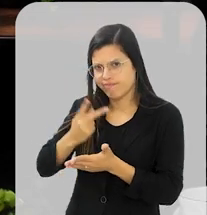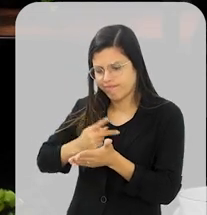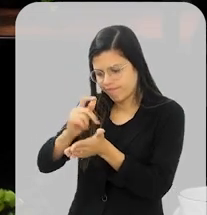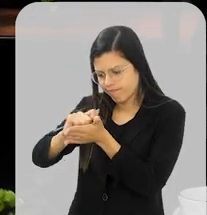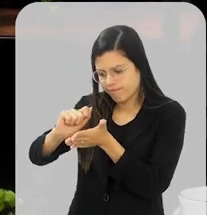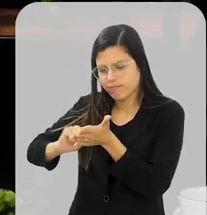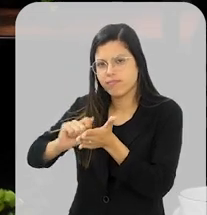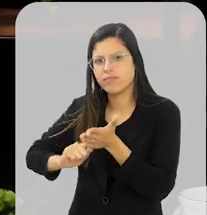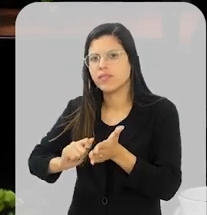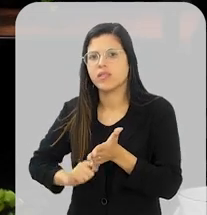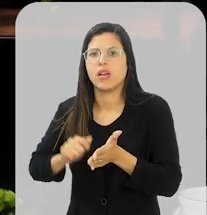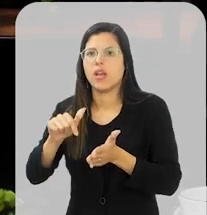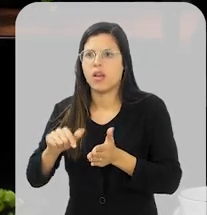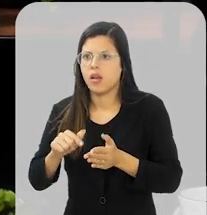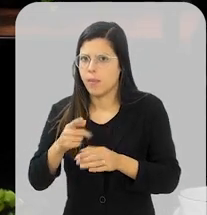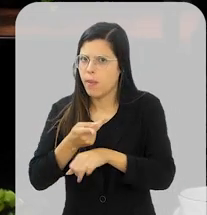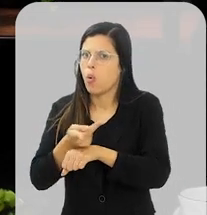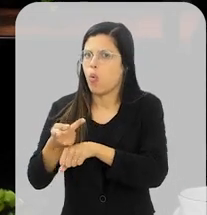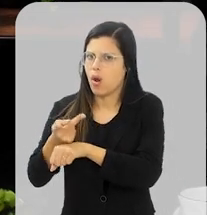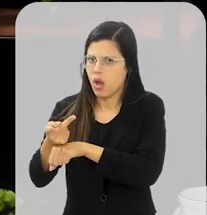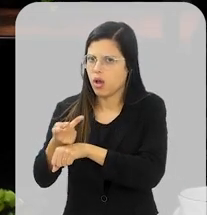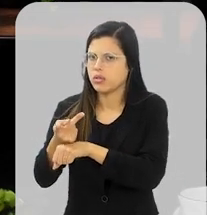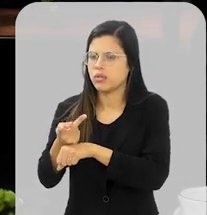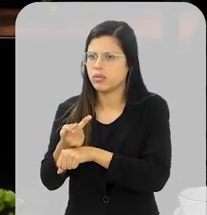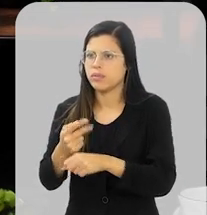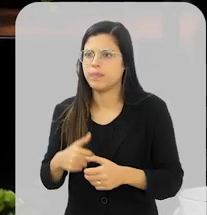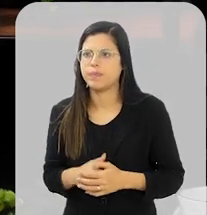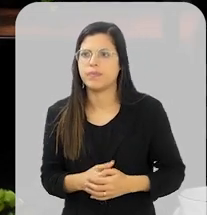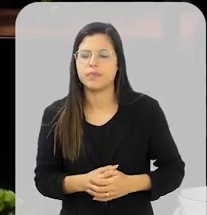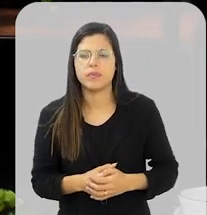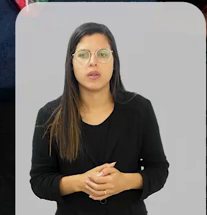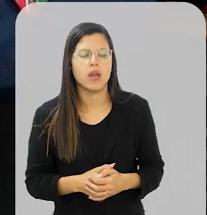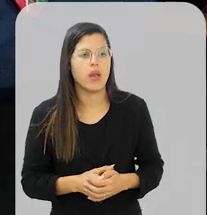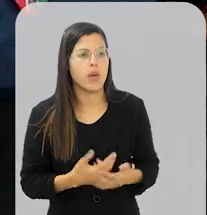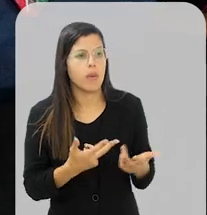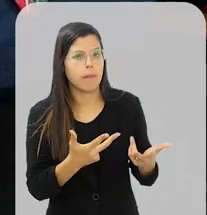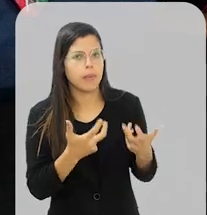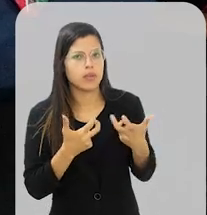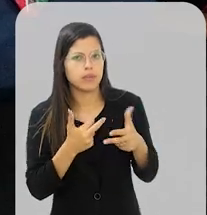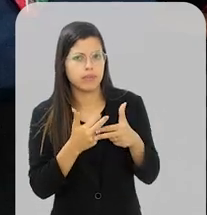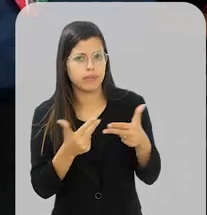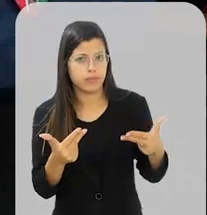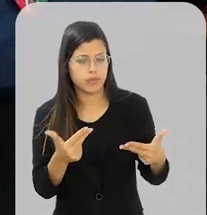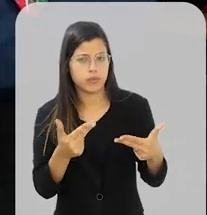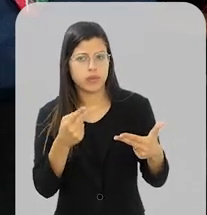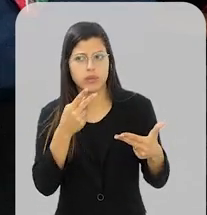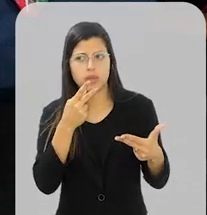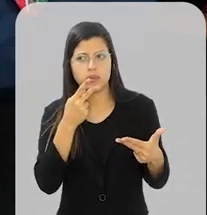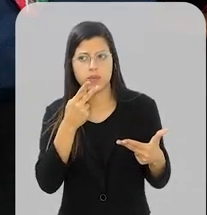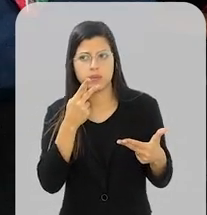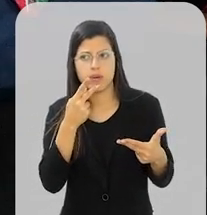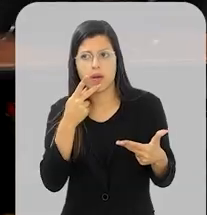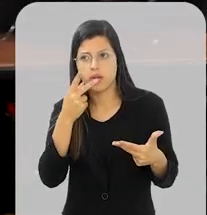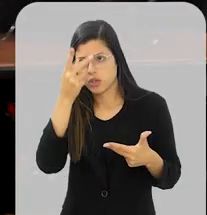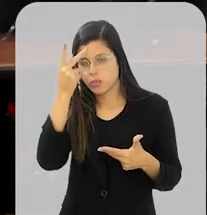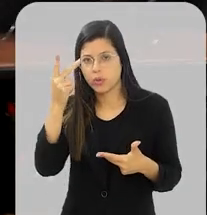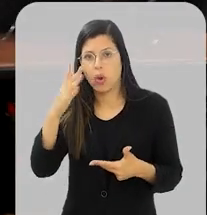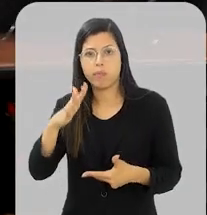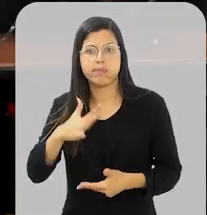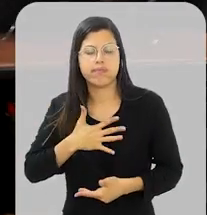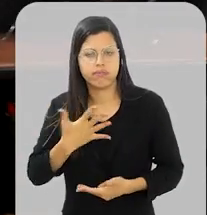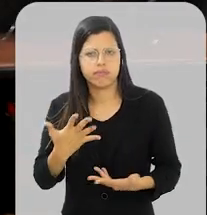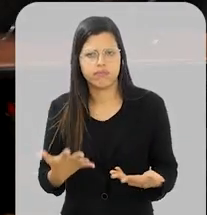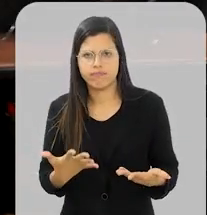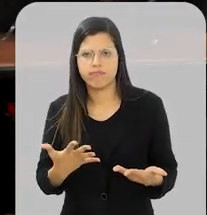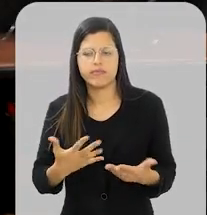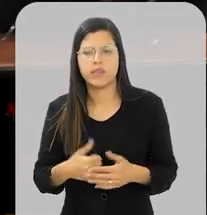religião, são livros bem procurados também. Eu vejo que uma das coisas que a gente coloca e as pessoas ainda se